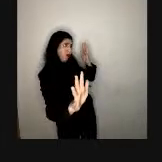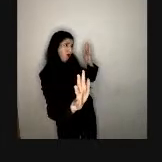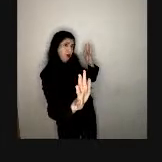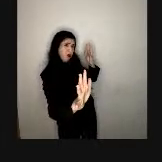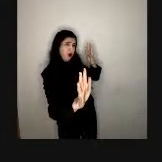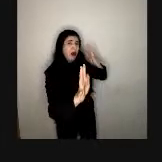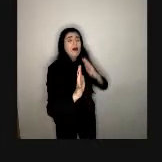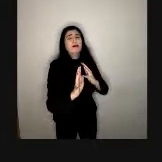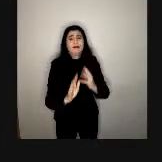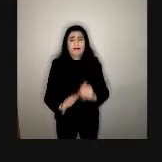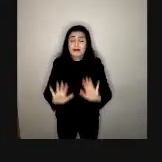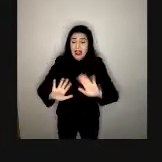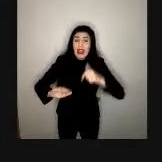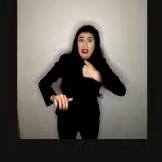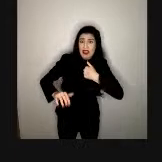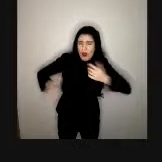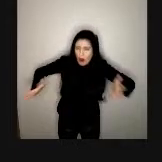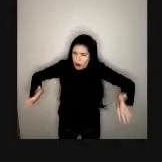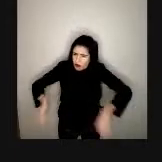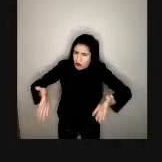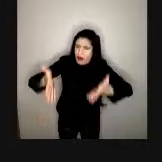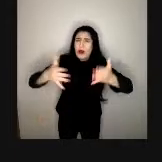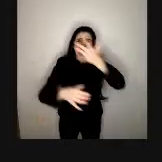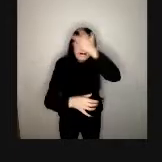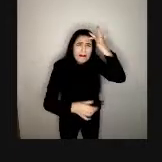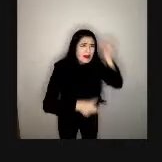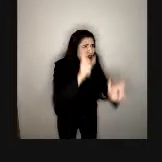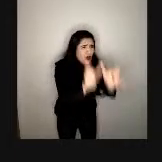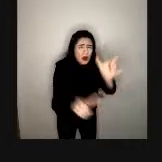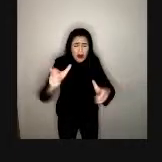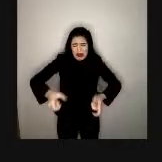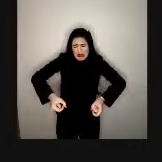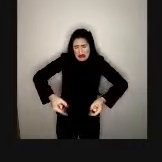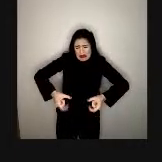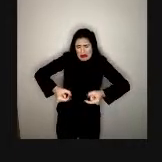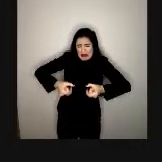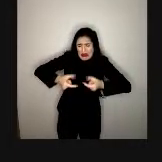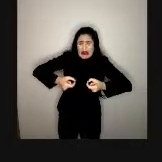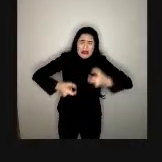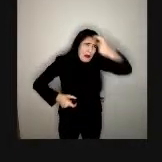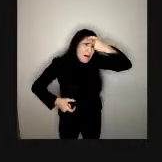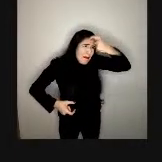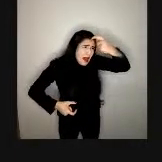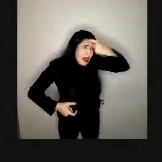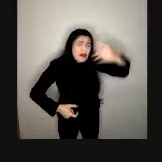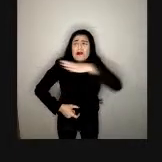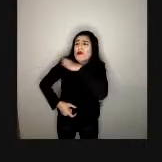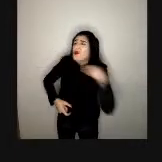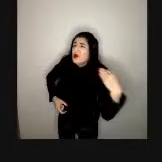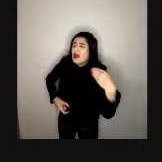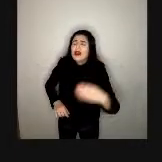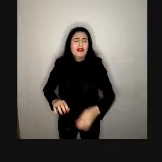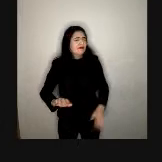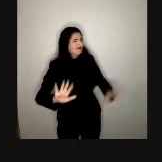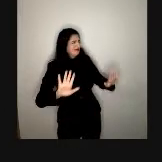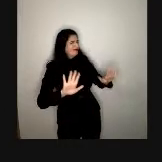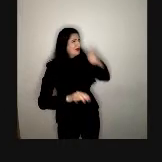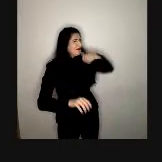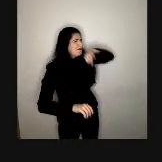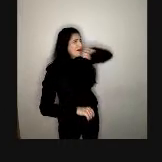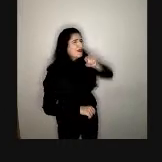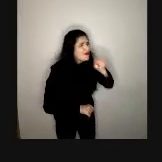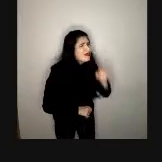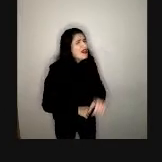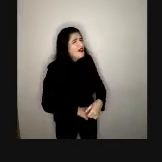astral dessas pessoas, porque as pessoas estavam com aquela cara de câncer, morri. E aí eu falei: mãe, mas você tá muito magrinha, você